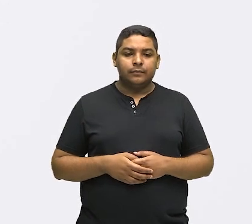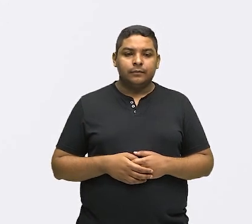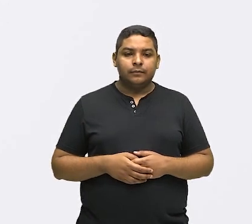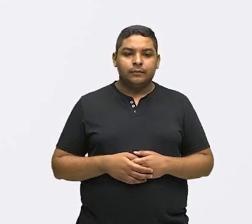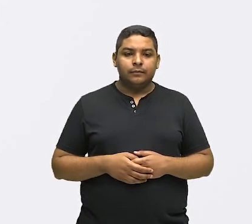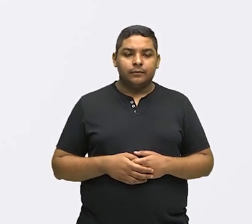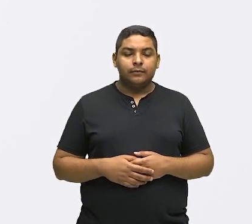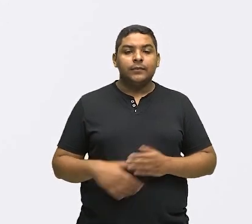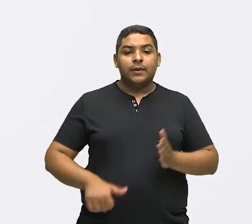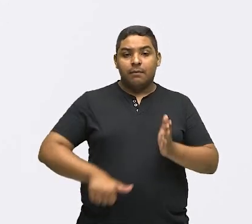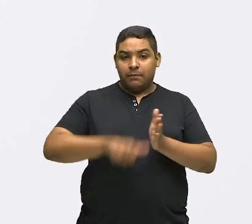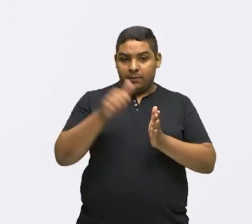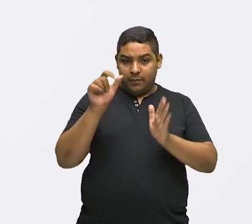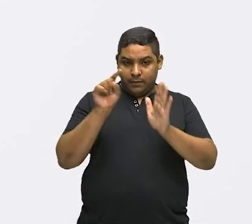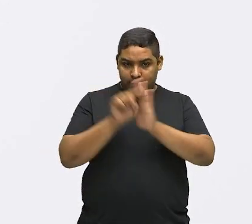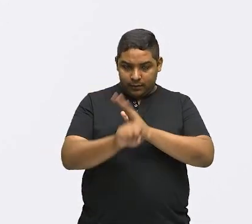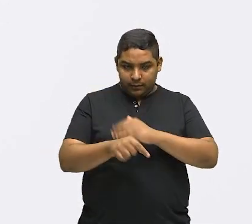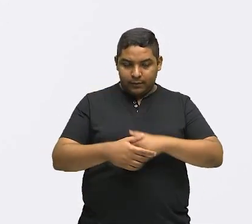primeira questão, ok?